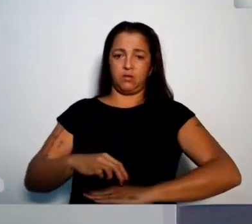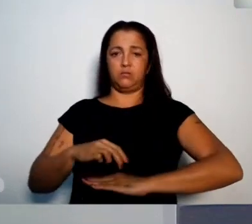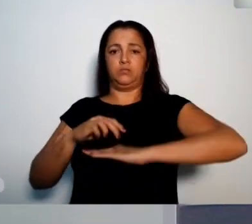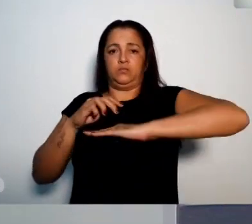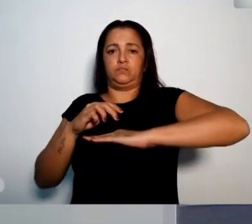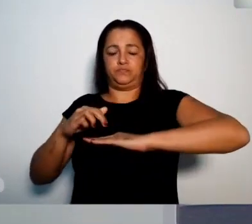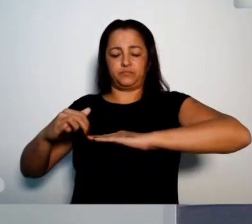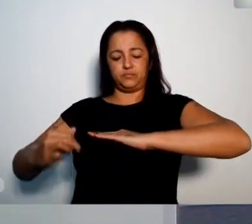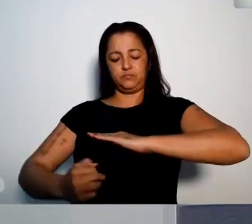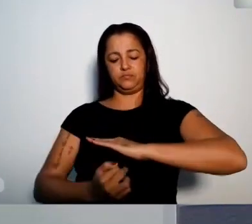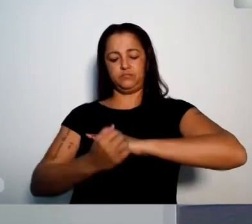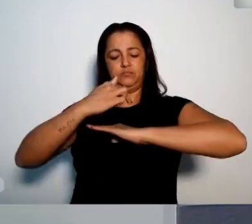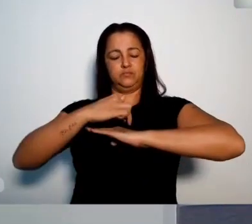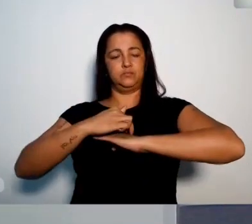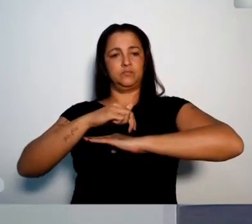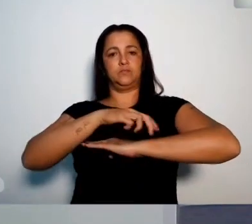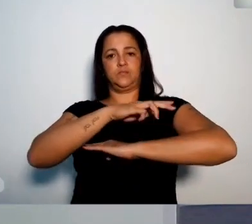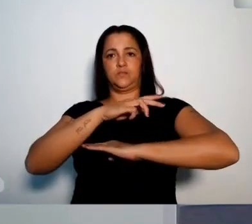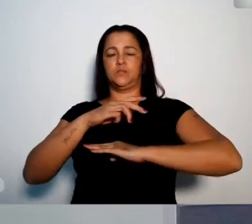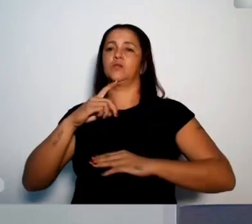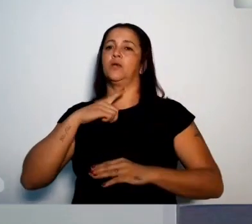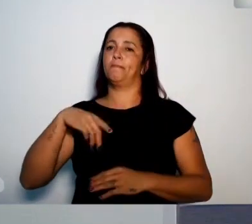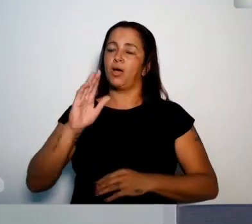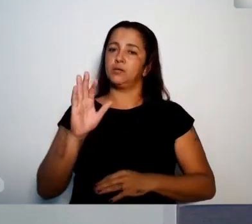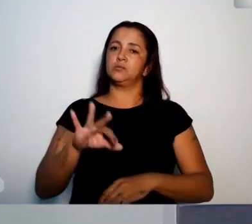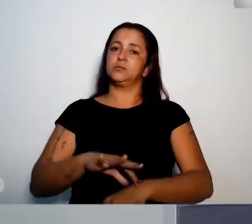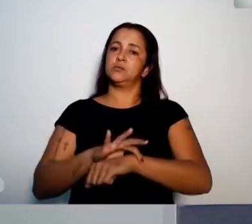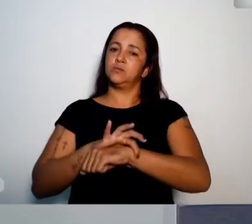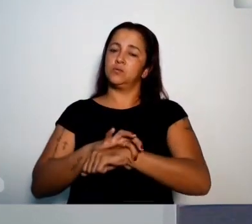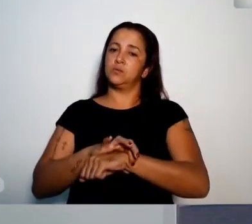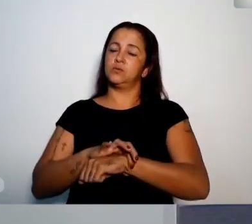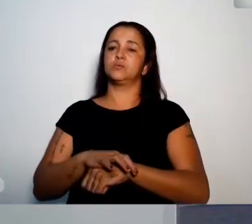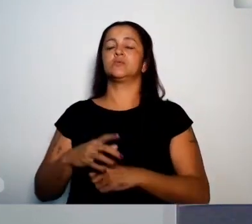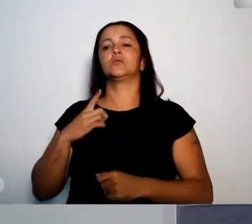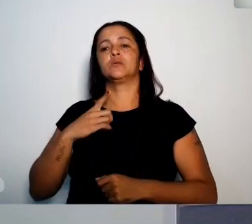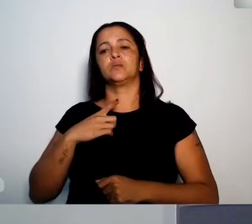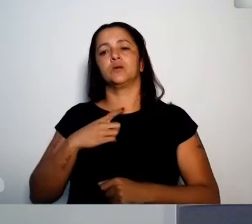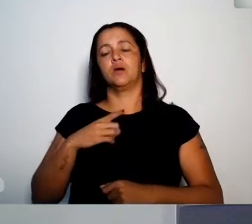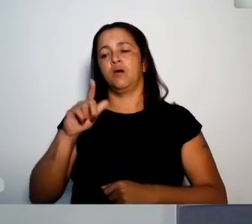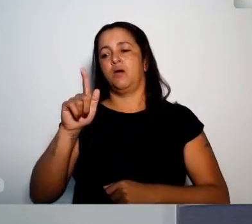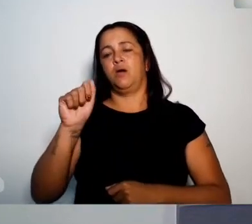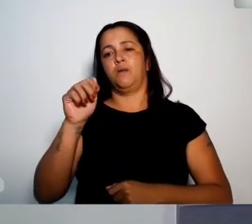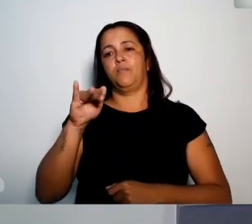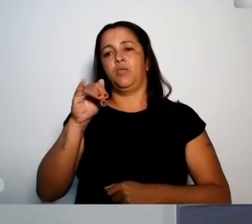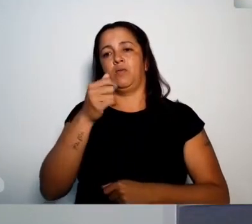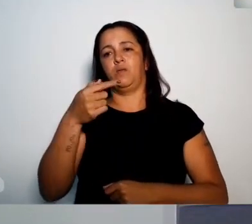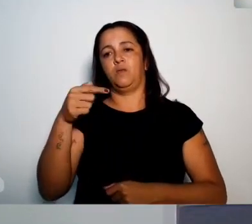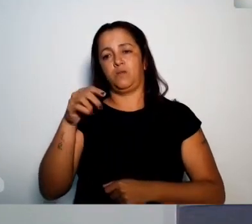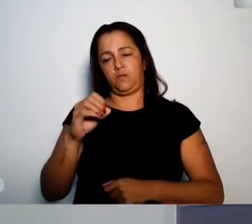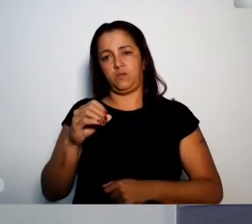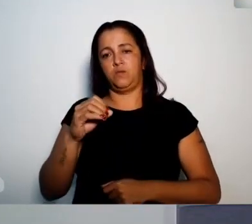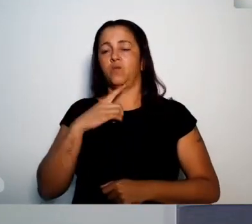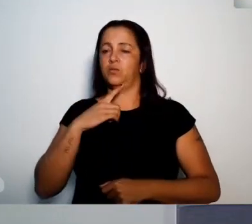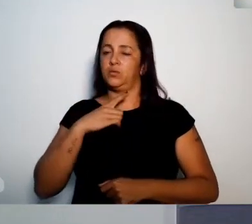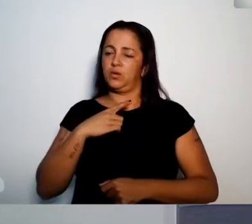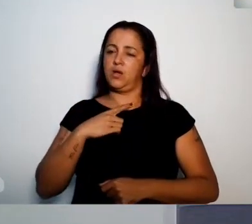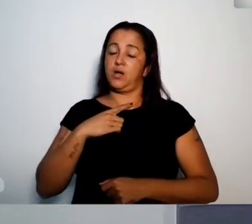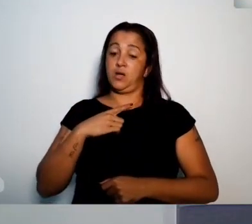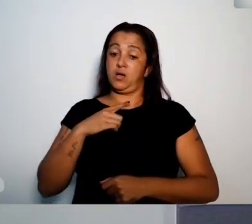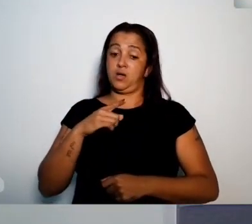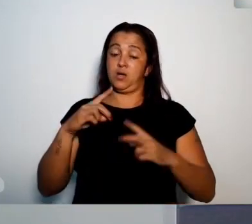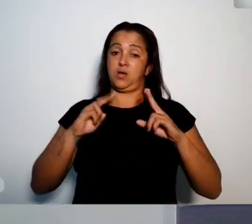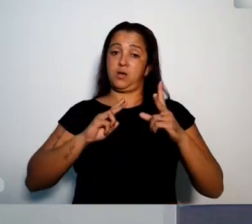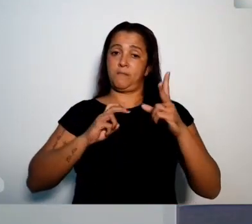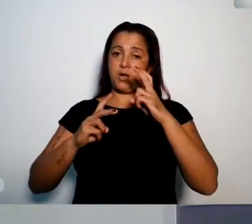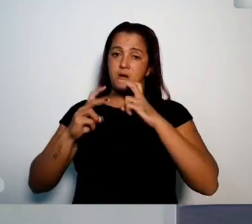de pedestres com mais seguridade. Gabião, por exemplo, agora no Parque Linear, vai ser contemplado o